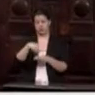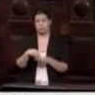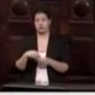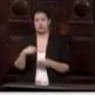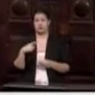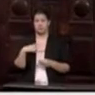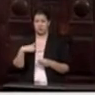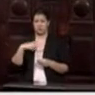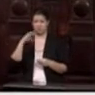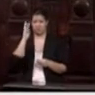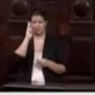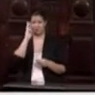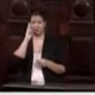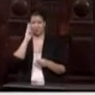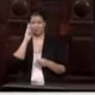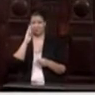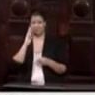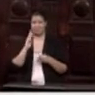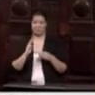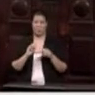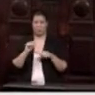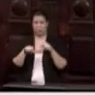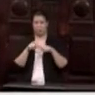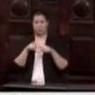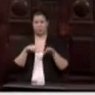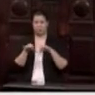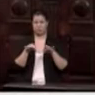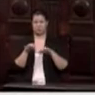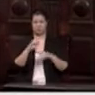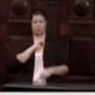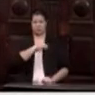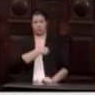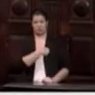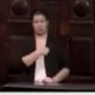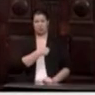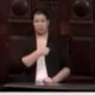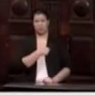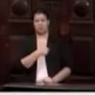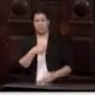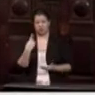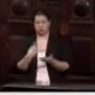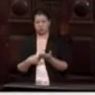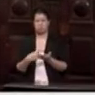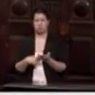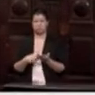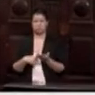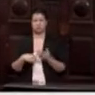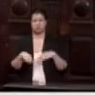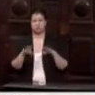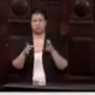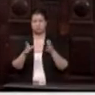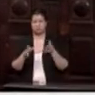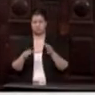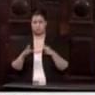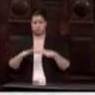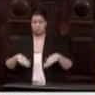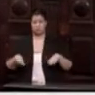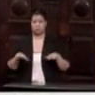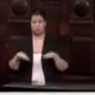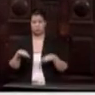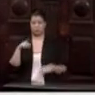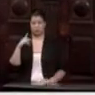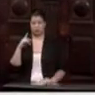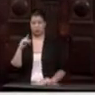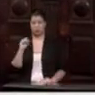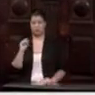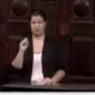na terça-feira do Plano de Ajuste Fiscal do Estado. Foi feito um acordo, um entendimento. Nós, a bancada do PSDB,